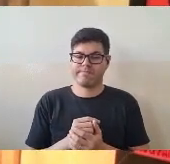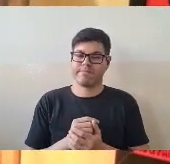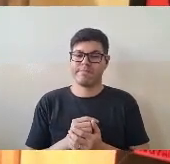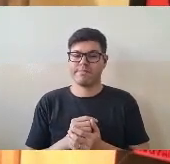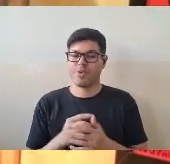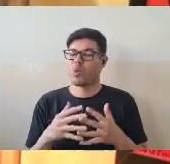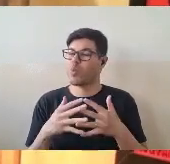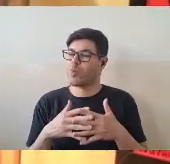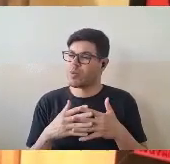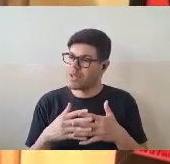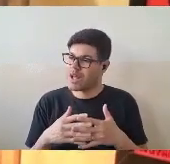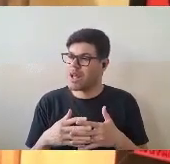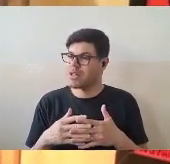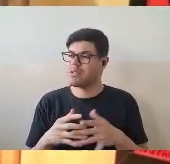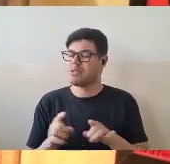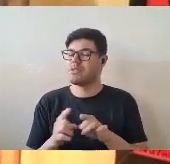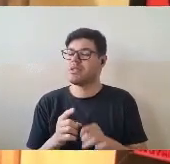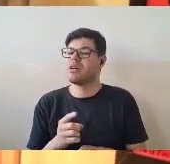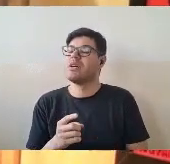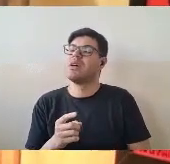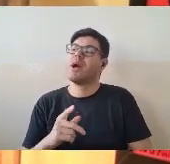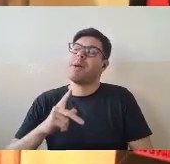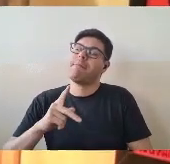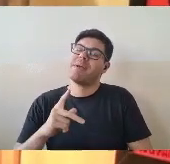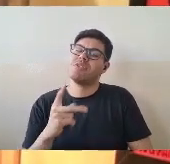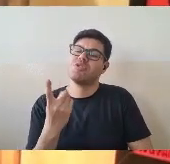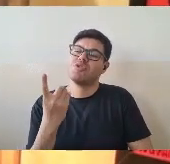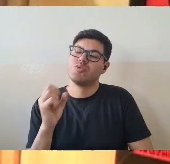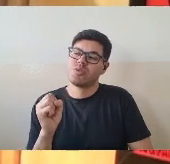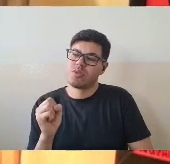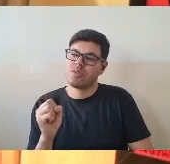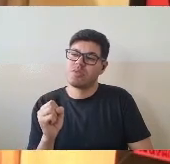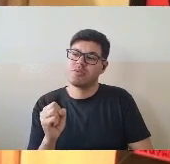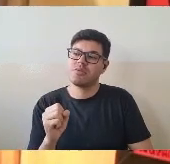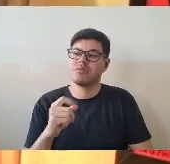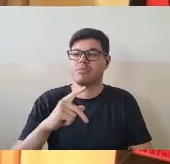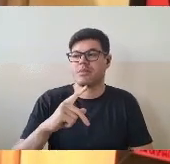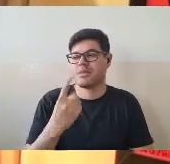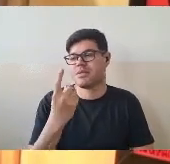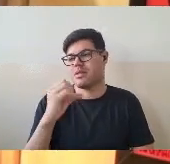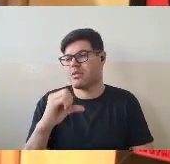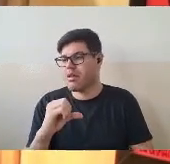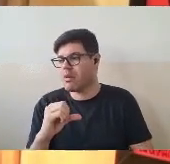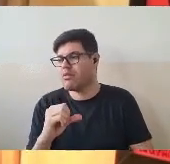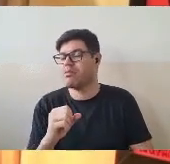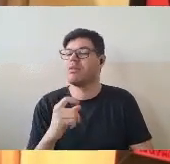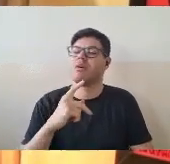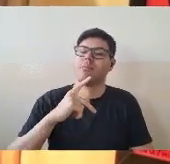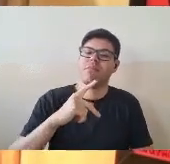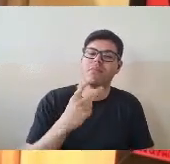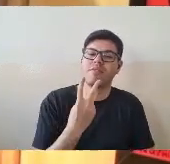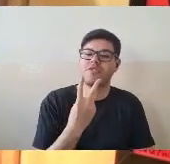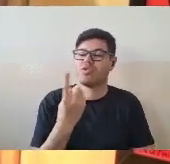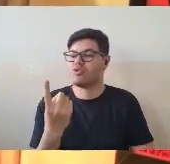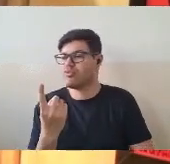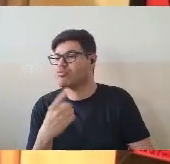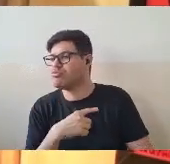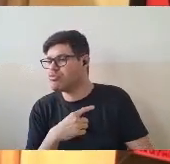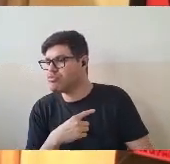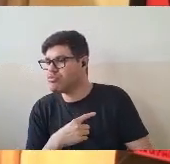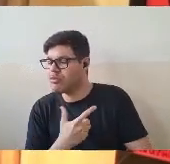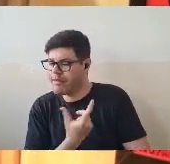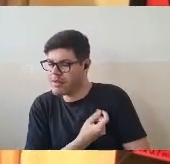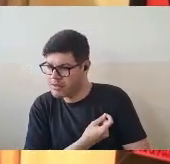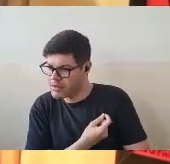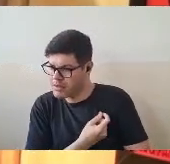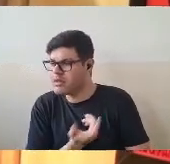P21? Essas vacinas Isso. funcionam? Tem a pneumo 10, a pneumo, Aí já é pneumo 10 para pneumo criança. 13 e pneumo 23.